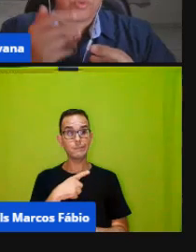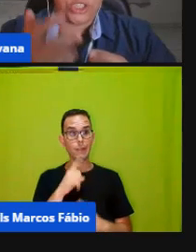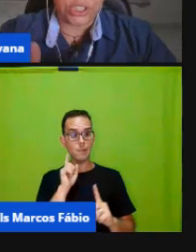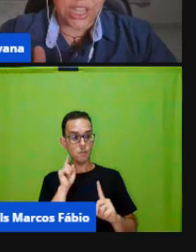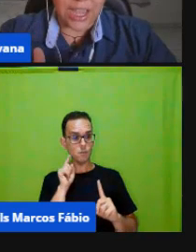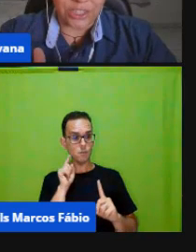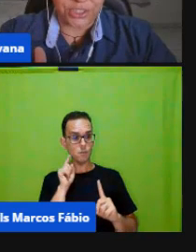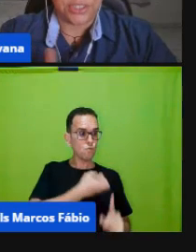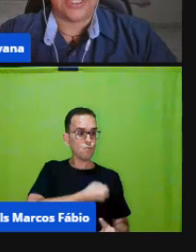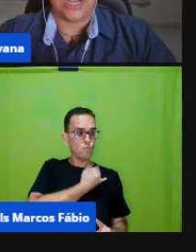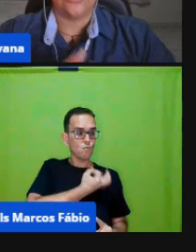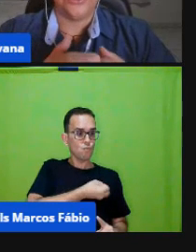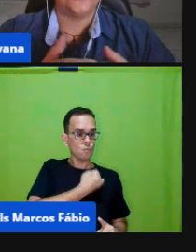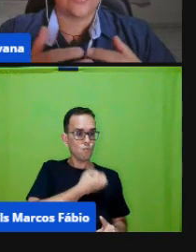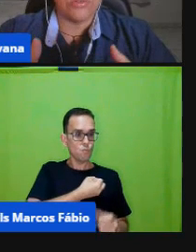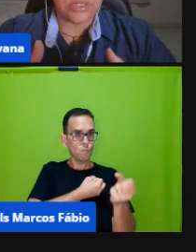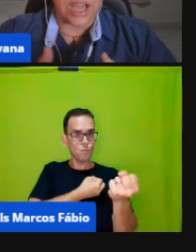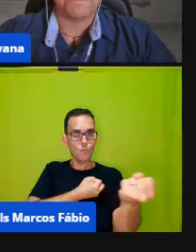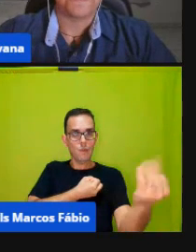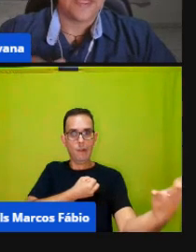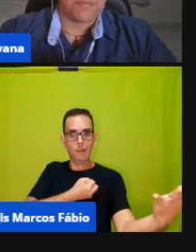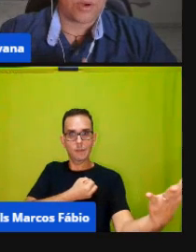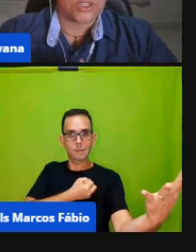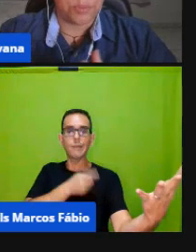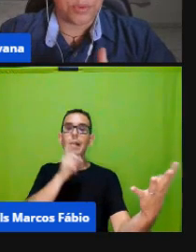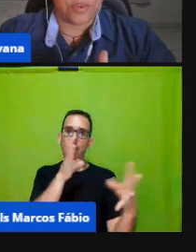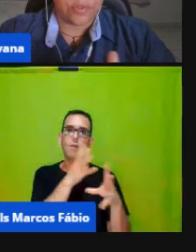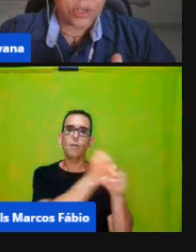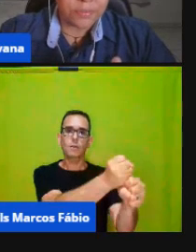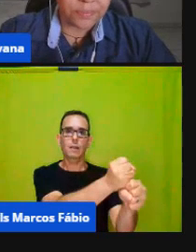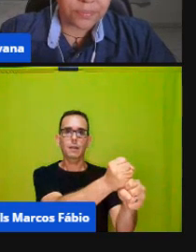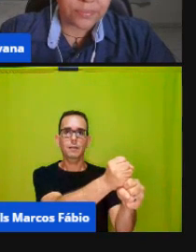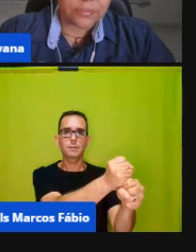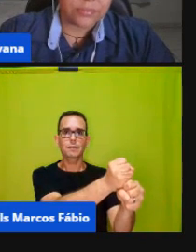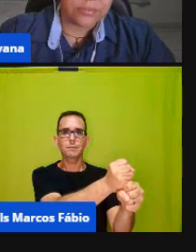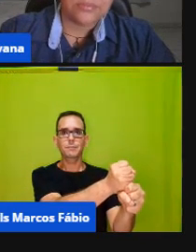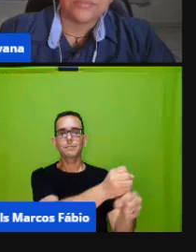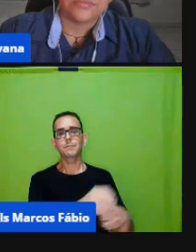número, quantidade, certo? Isso é contar. Próximo, por favor.